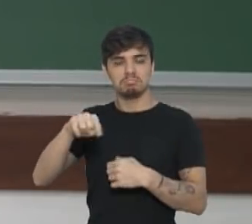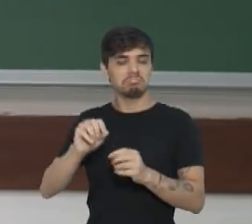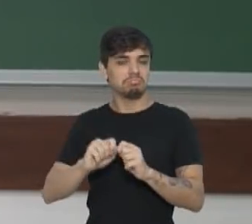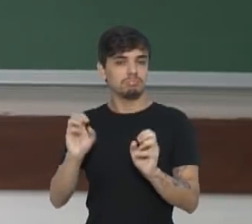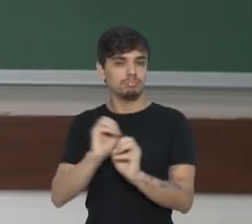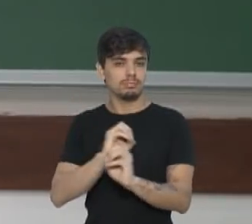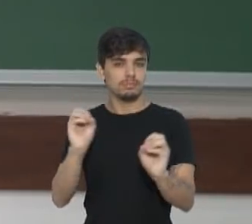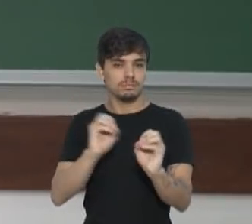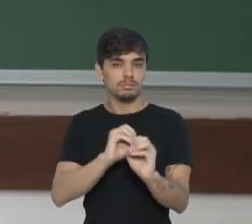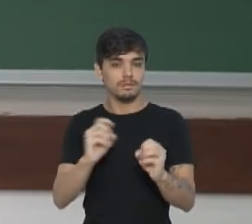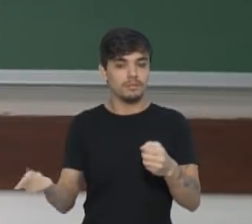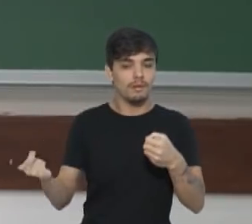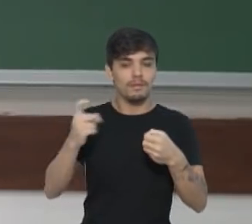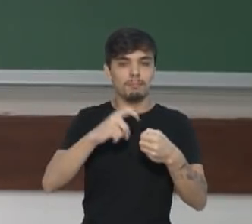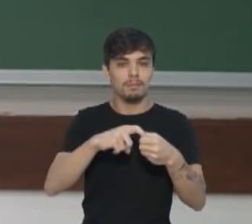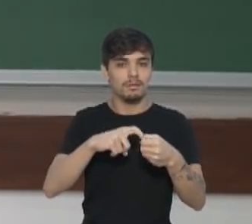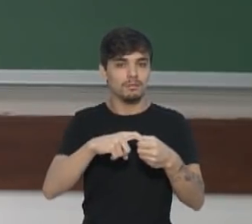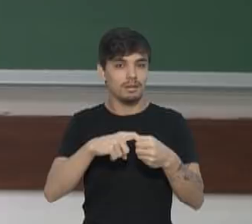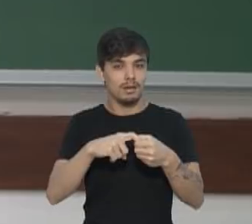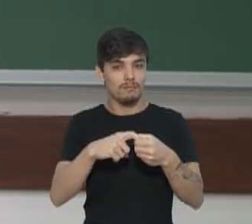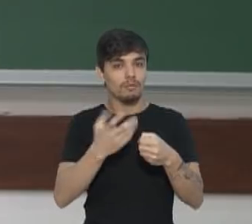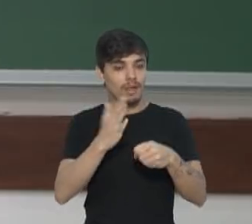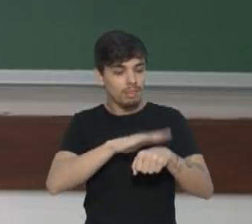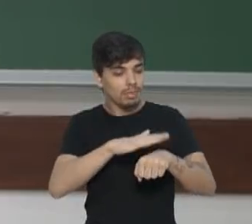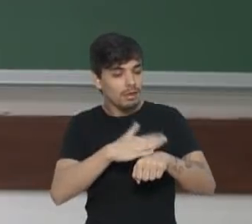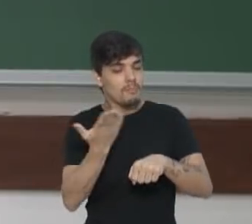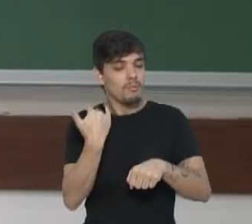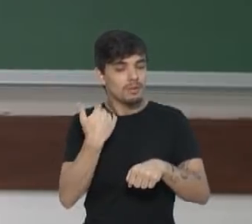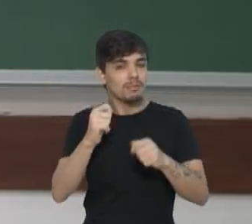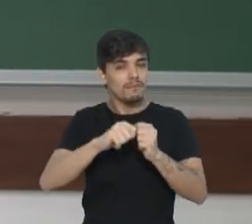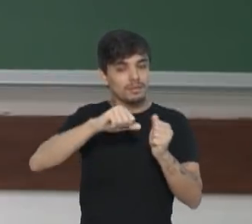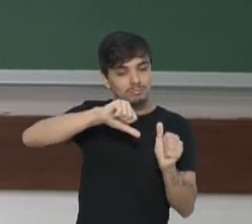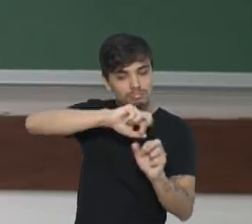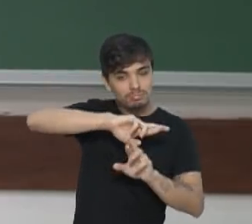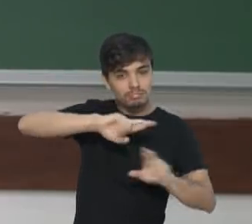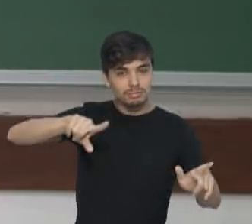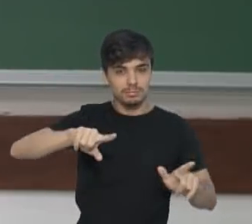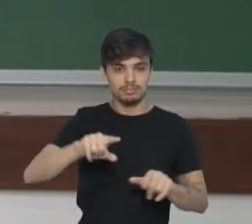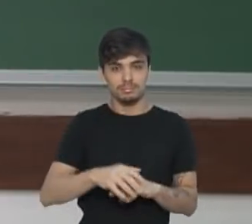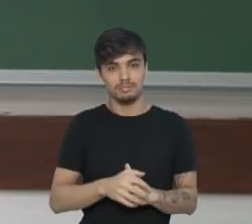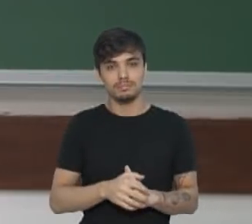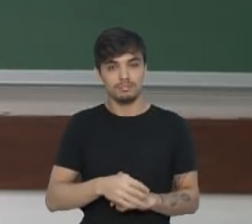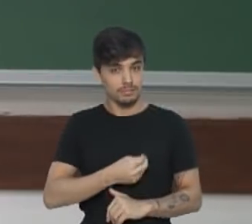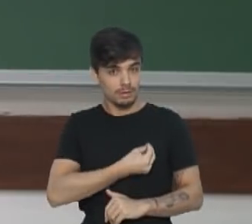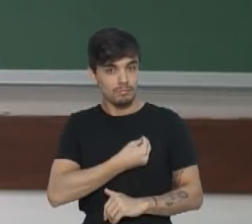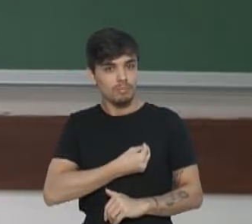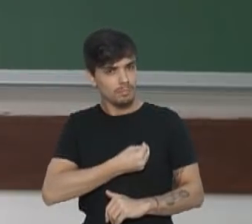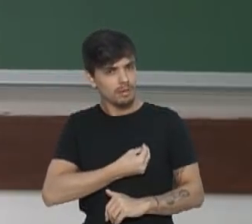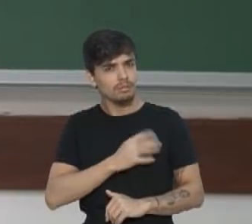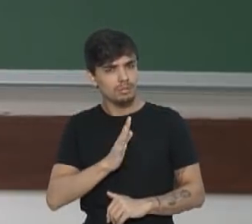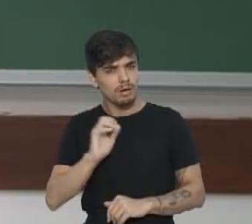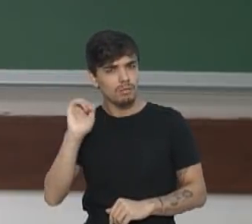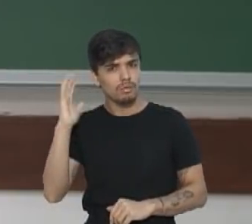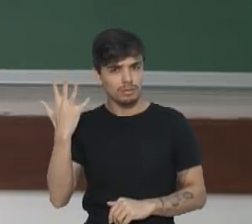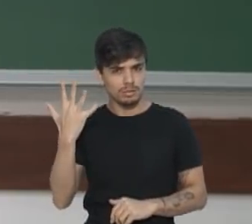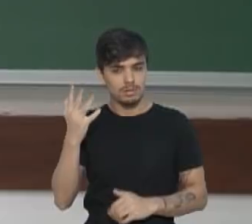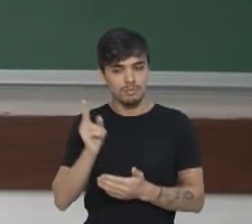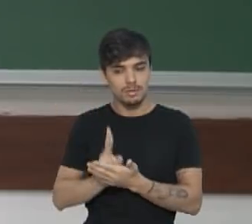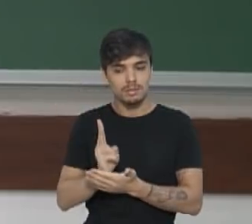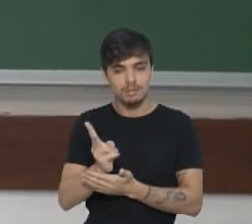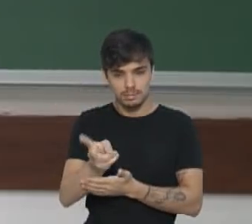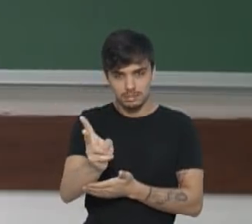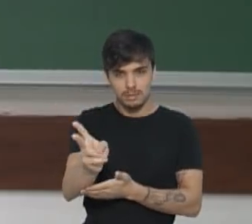mais vai poder retornar ali para fazer diferente. Esse momento foi vivido e para sempre, até o final de sua